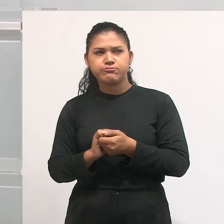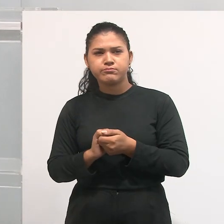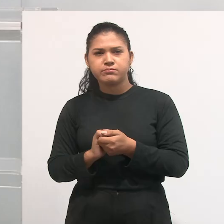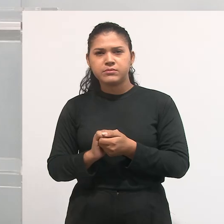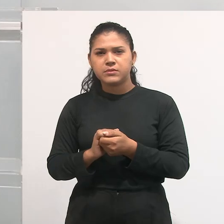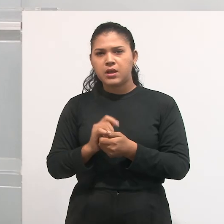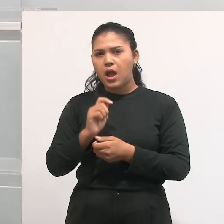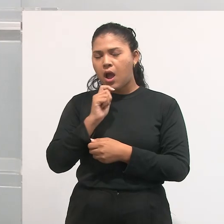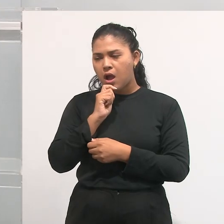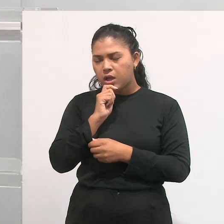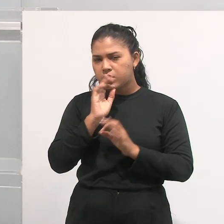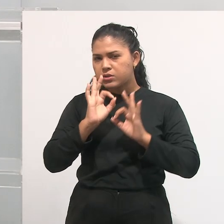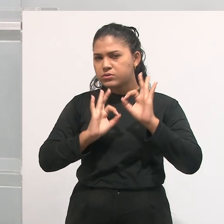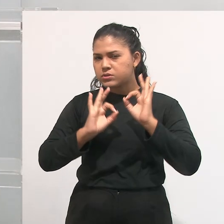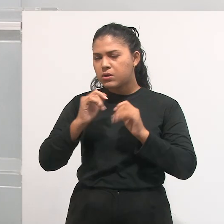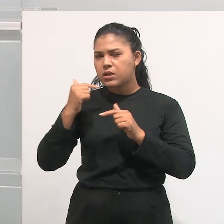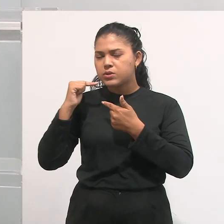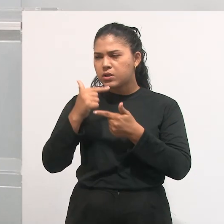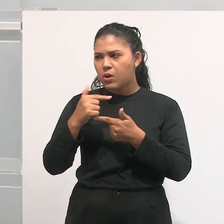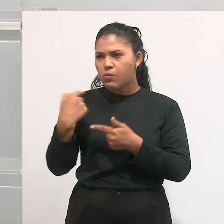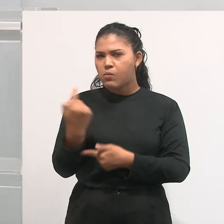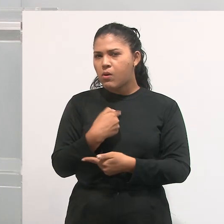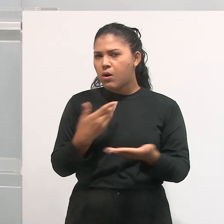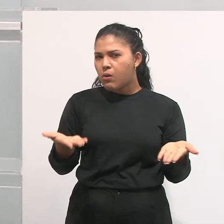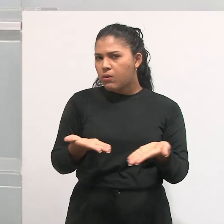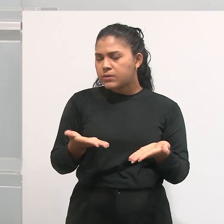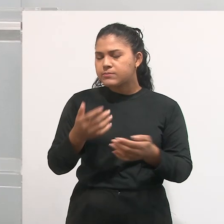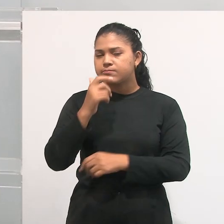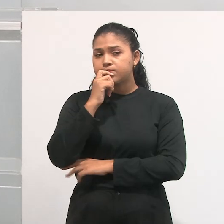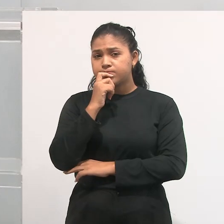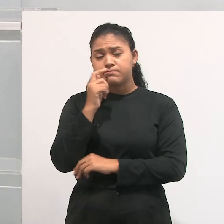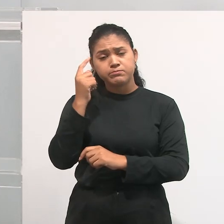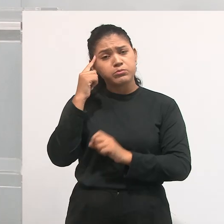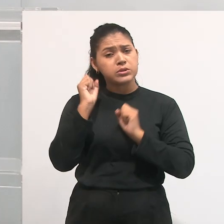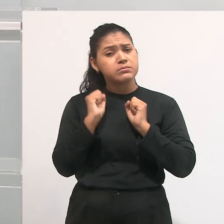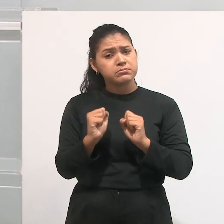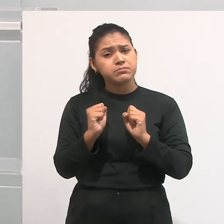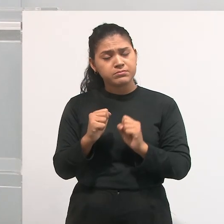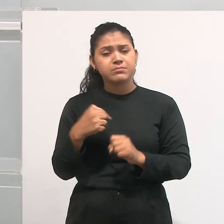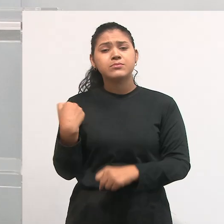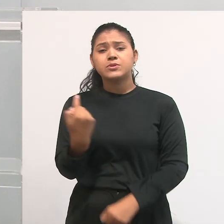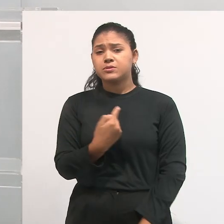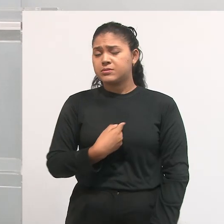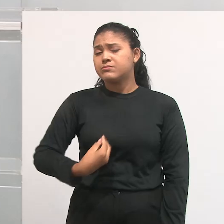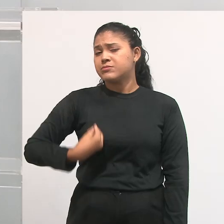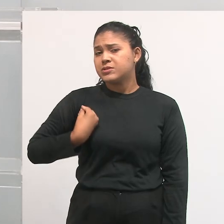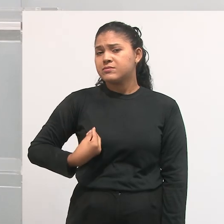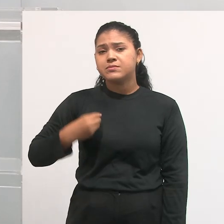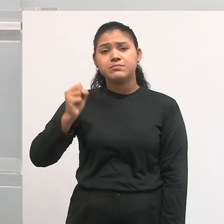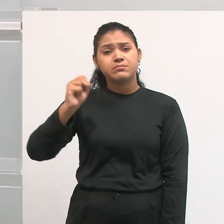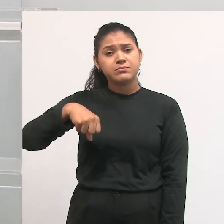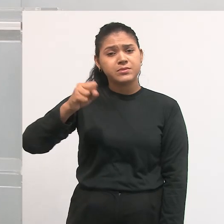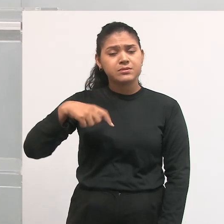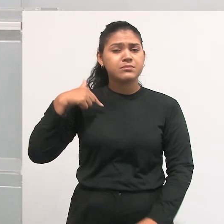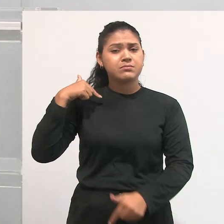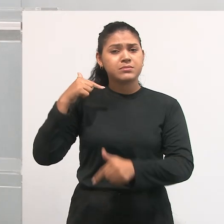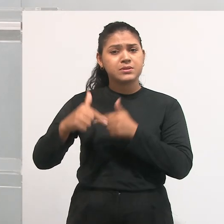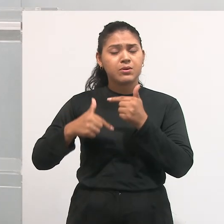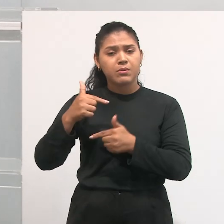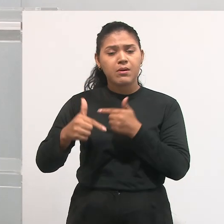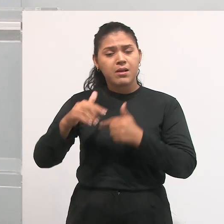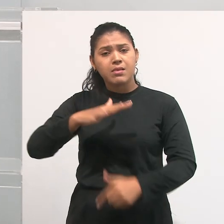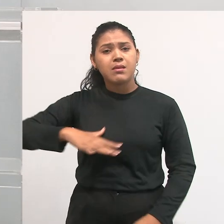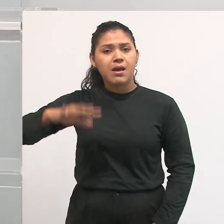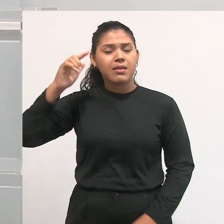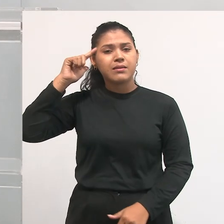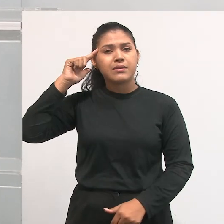forma tradicional de organização? Pois é, por incrível que pareça, ainda vivenciamos uma teoria tradicional do currículo, porque a